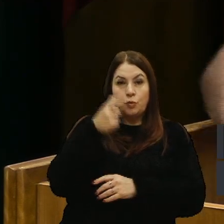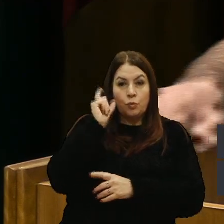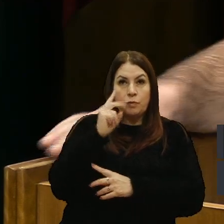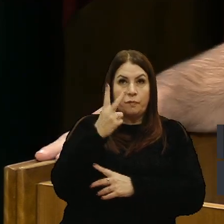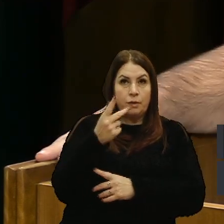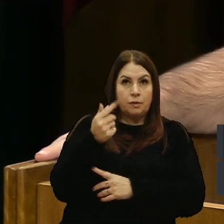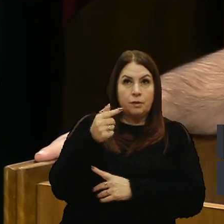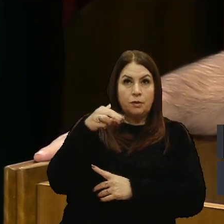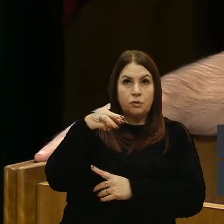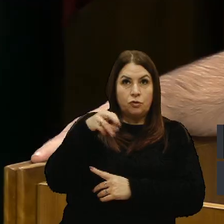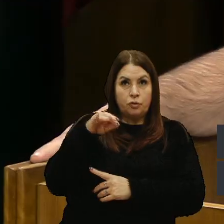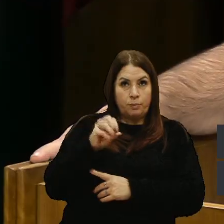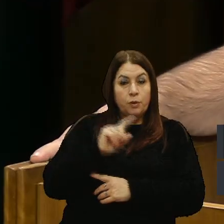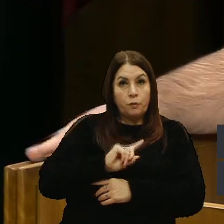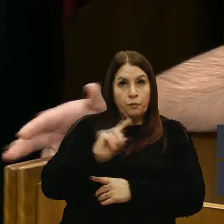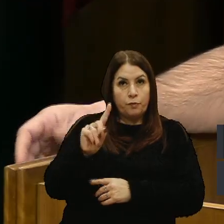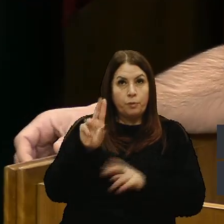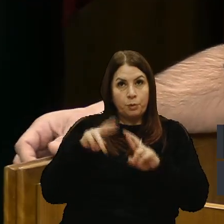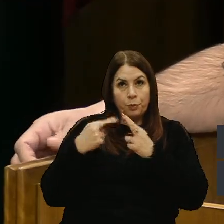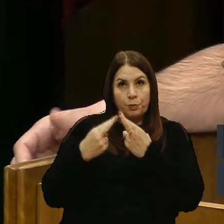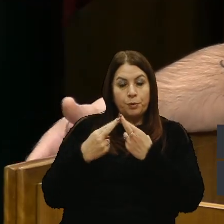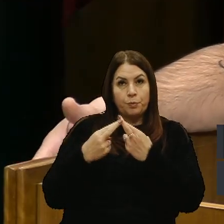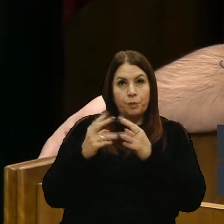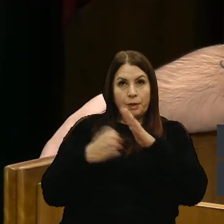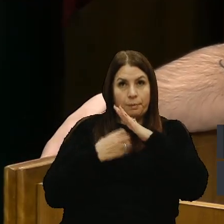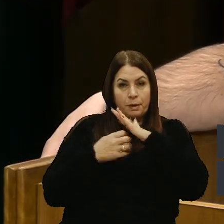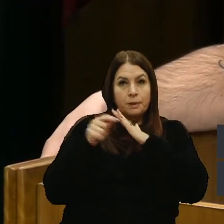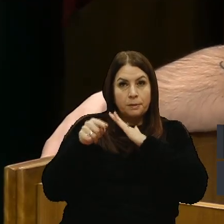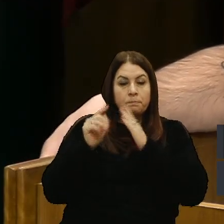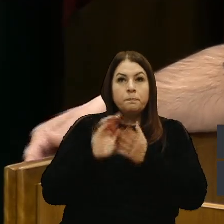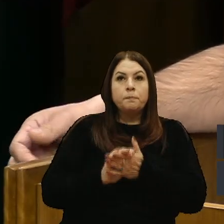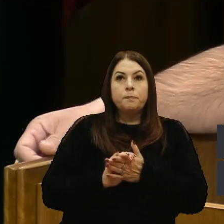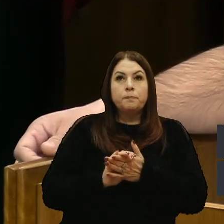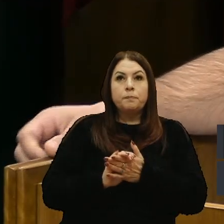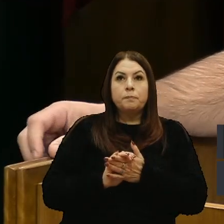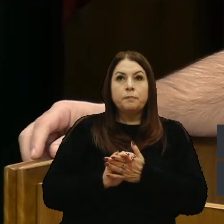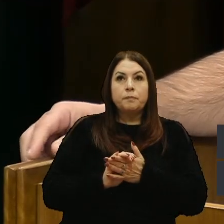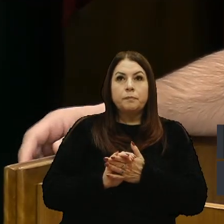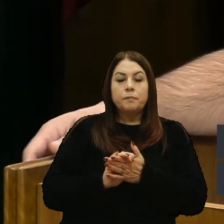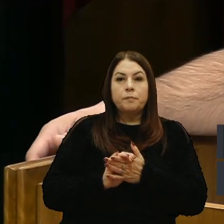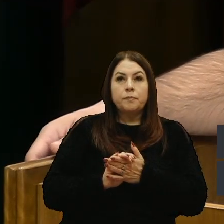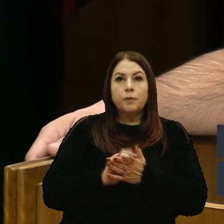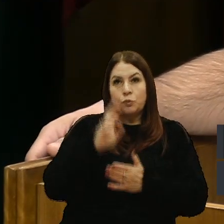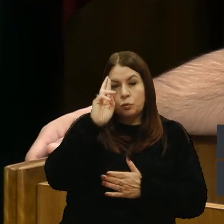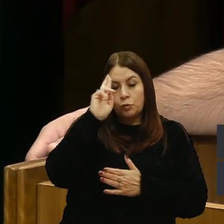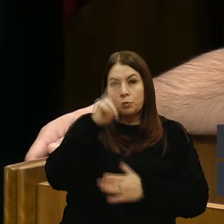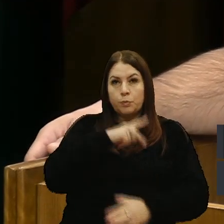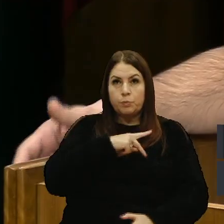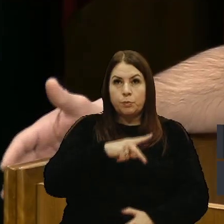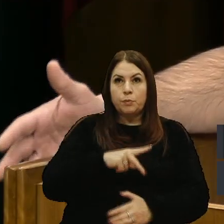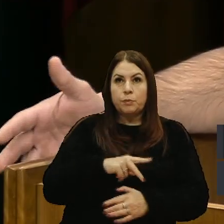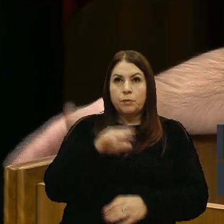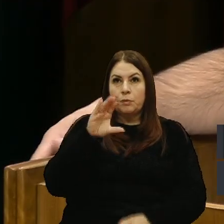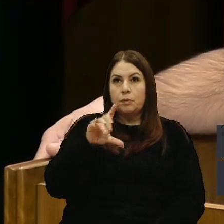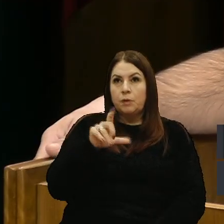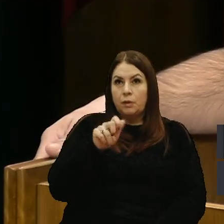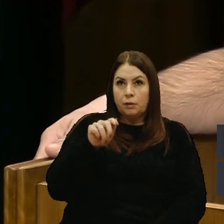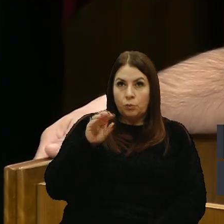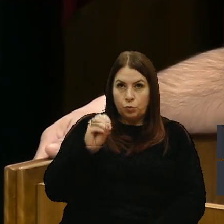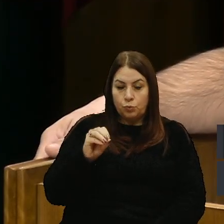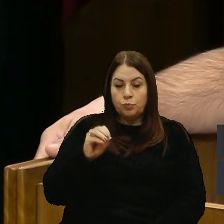maio, eu fui em uma reunião na empresa Rose Flor, lá me recebeu o senhor diretor-presidente Cláudio